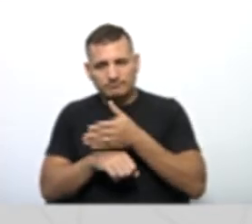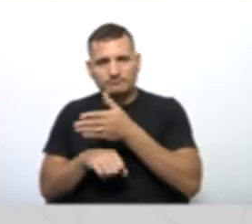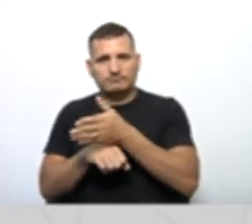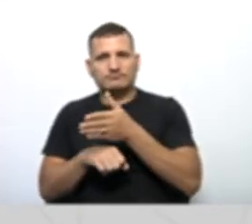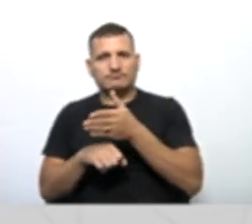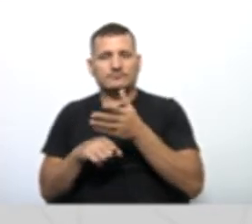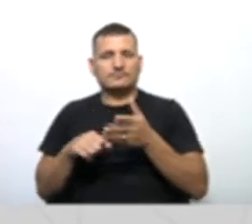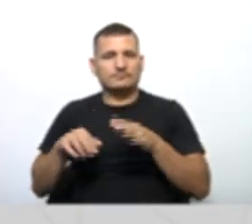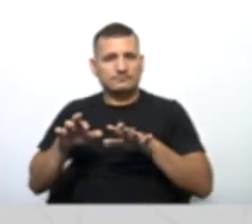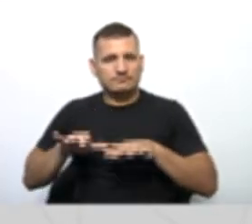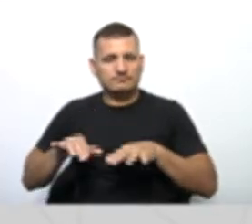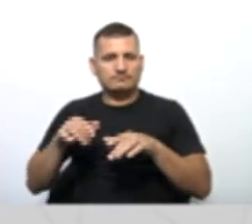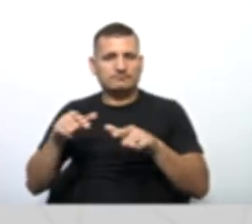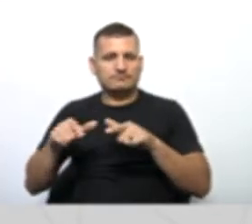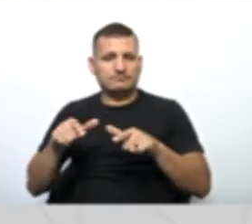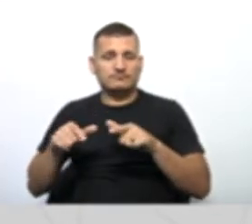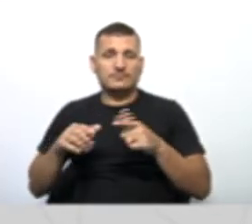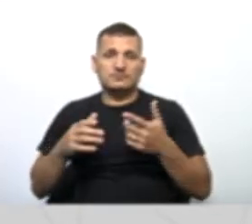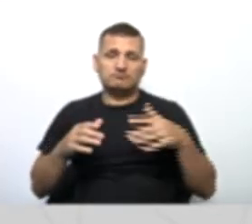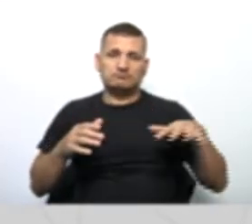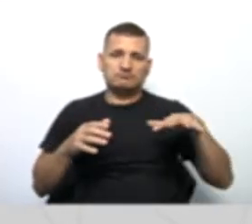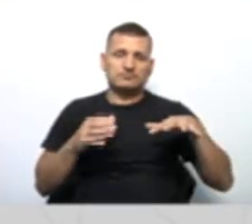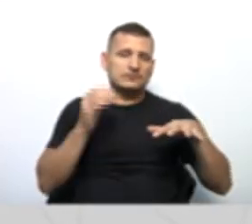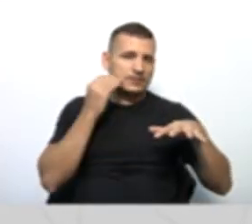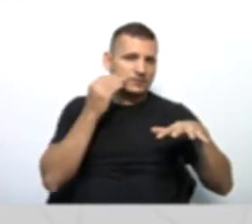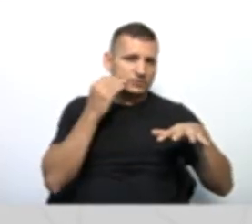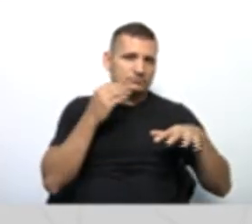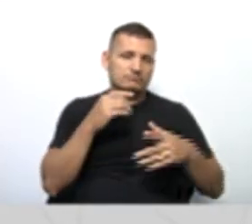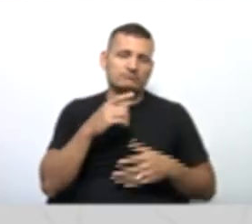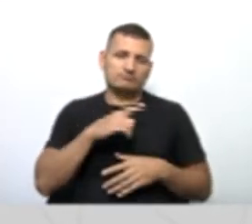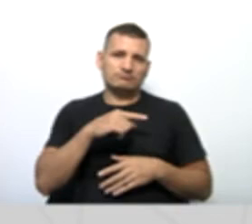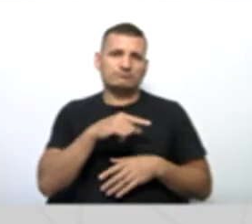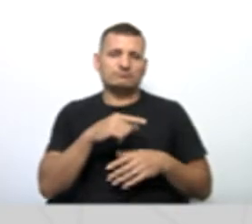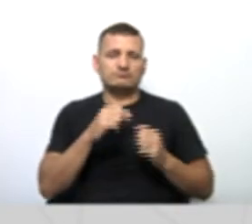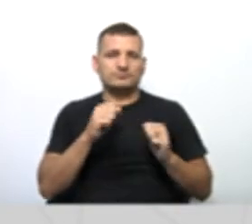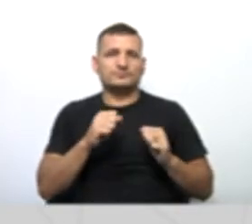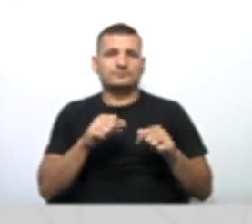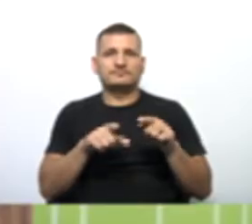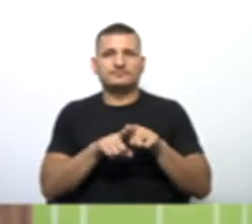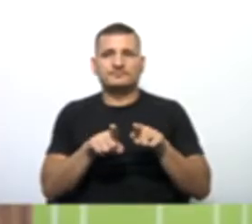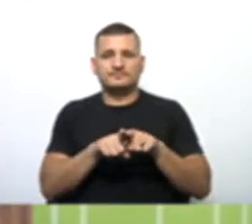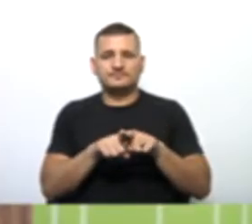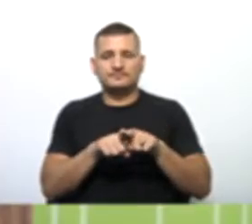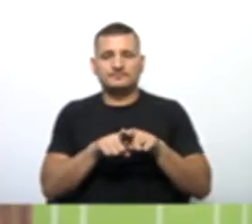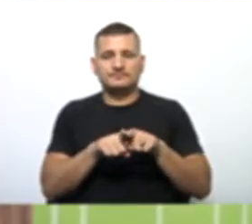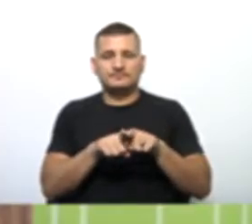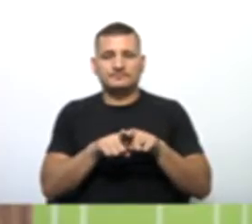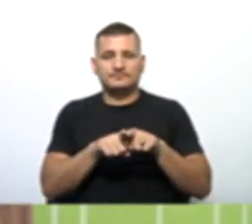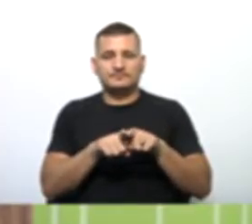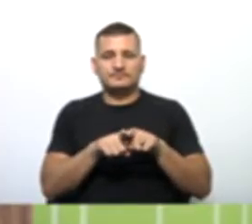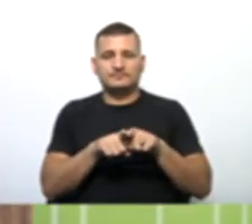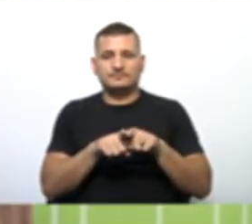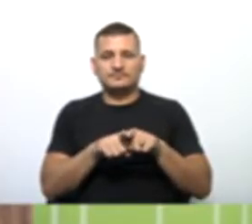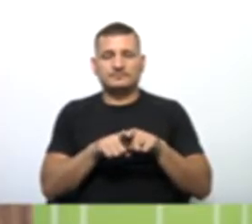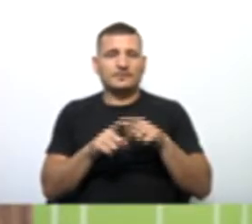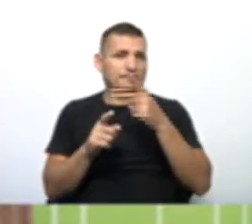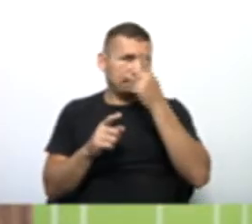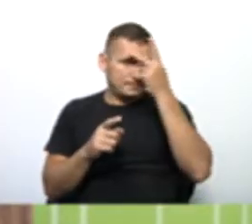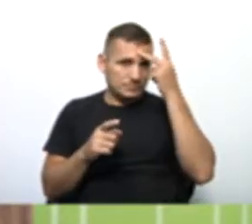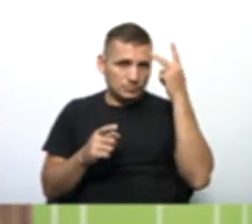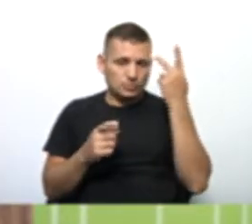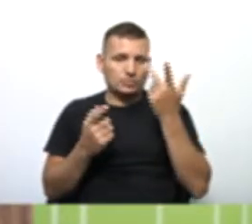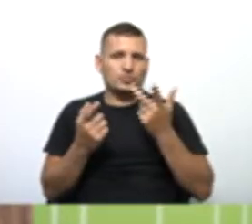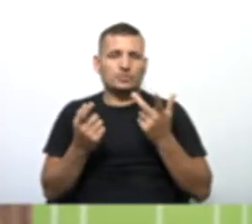sistema. Não que no de teste não teriam, né? No teste você pode trabalhar com dados reais também, e pessoas